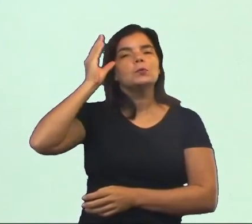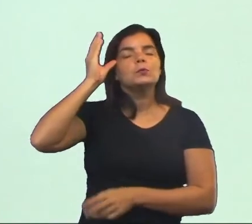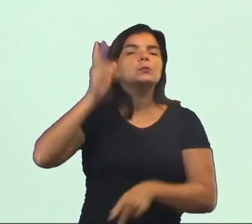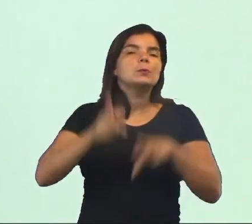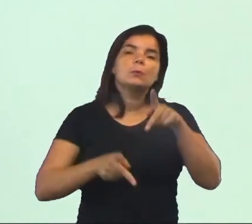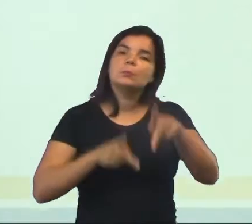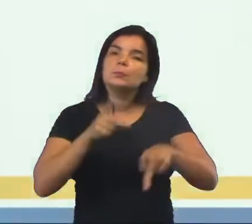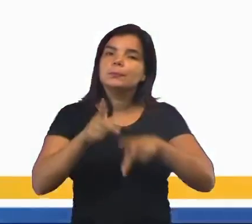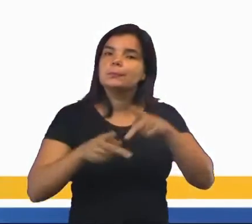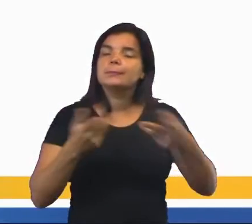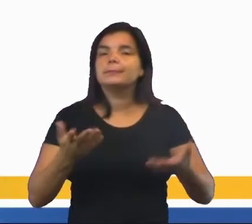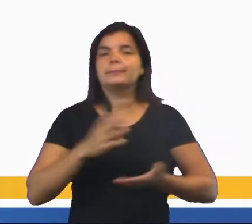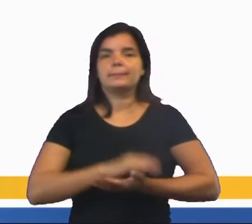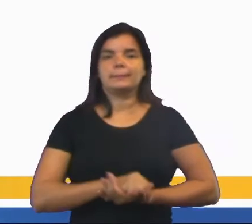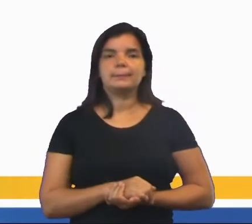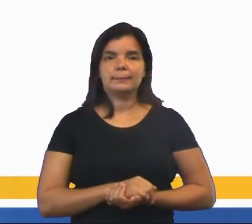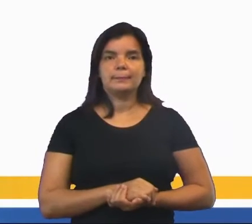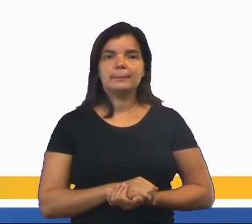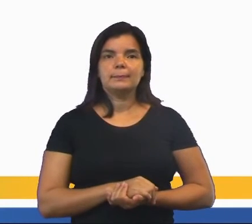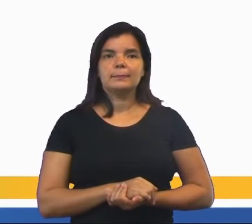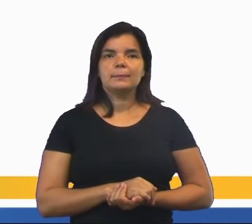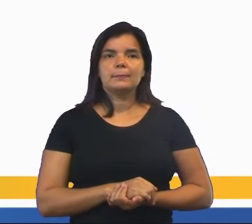população.